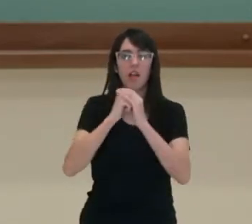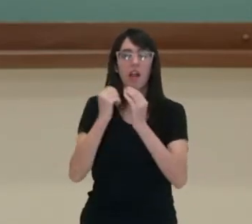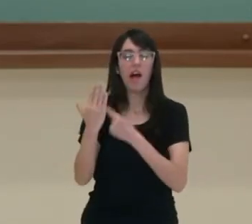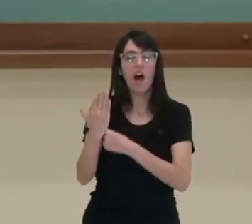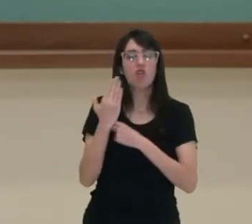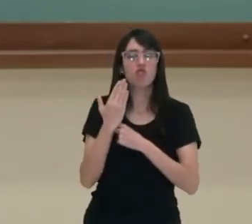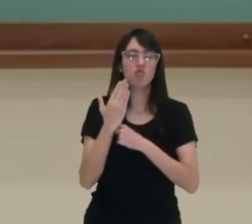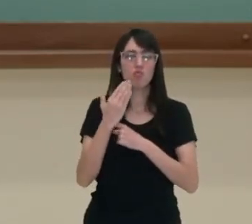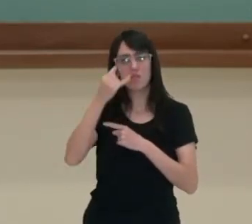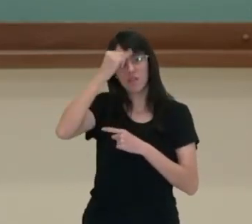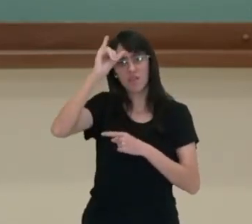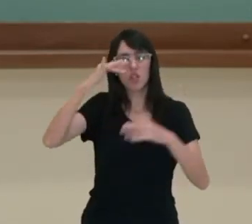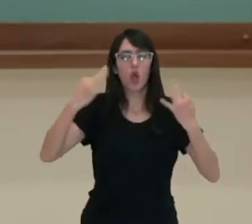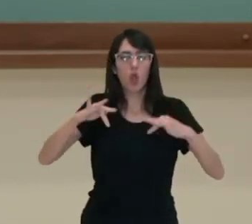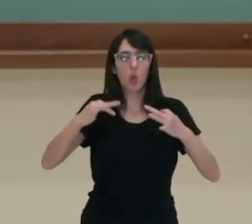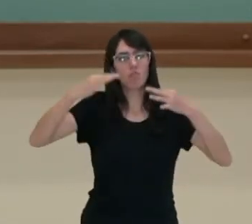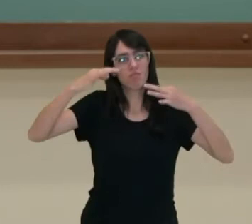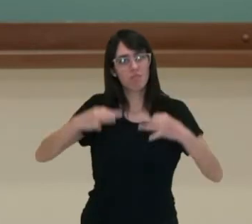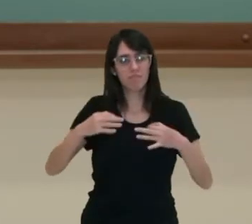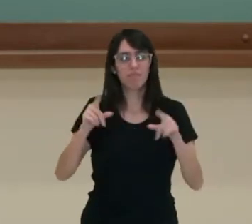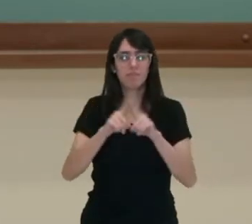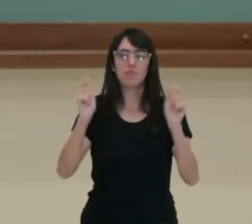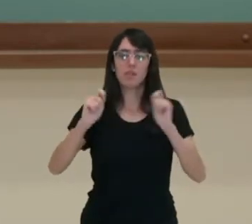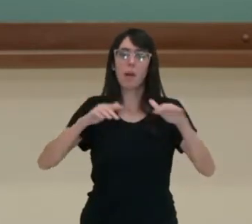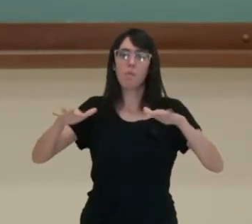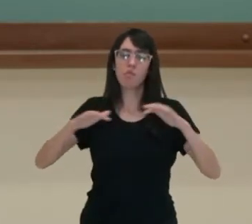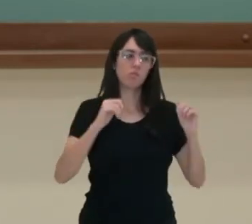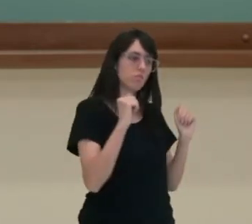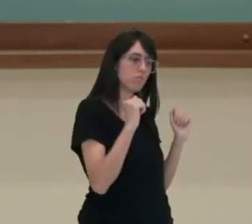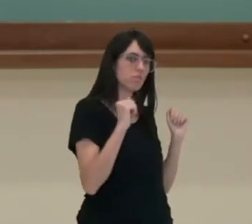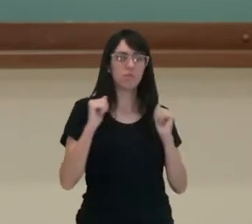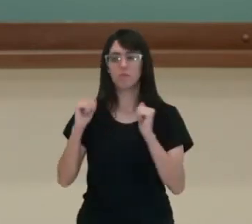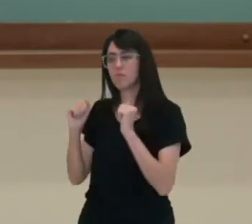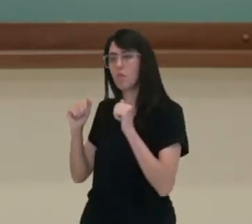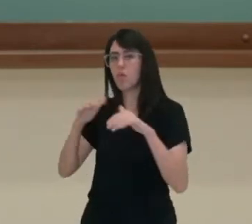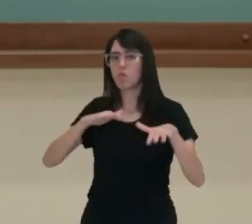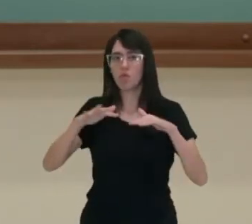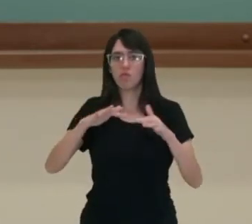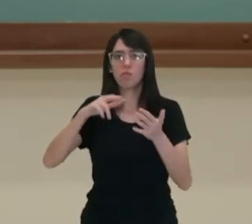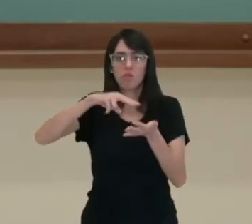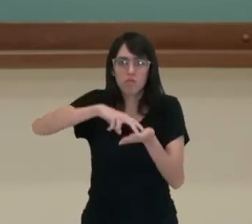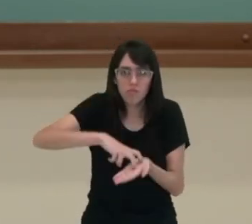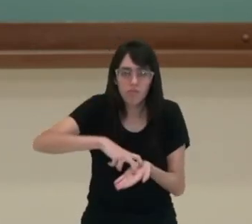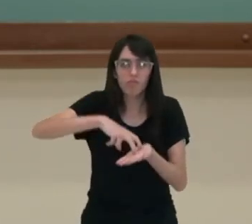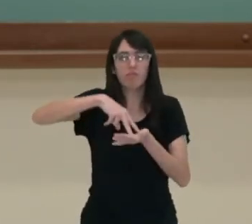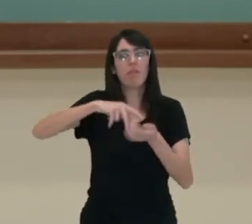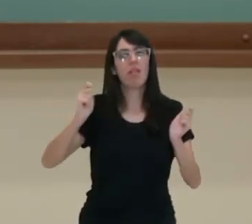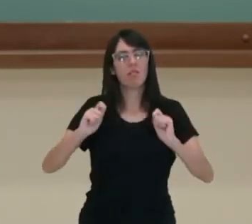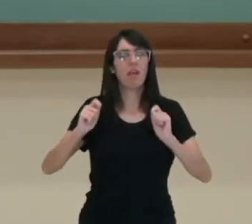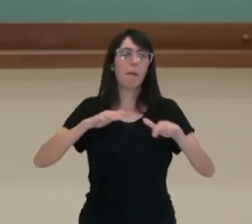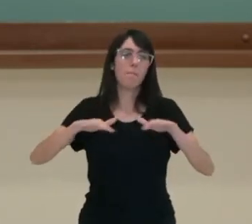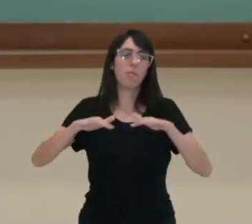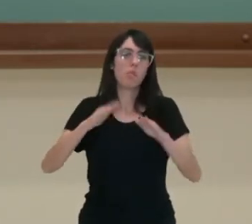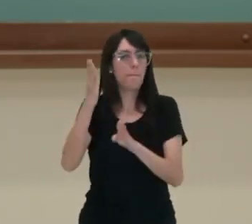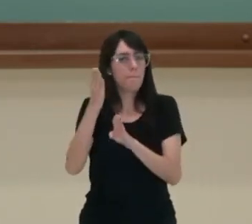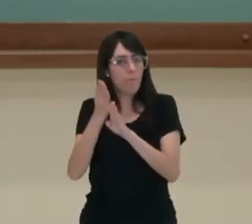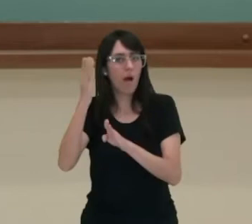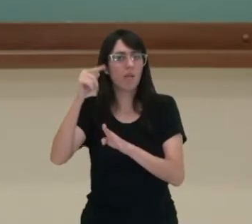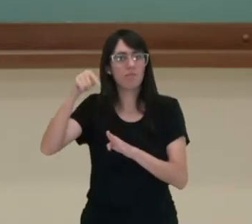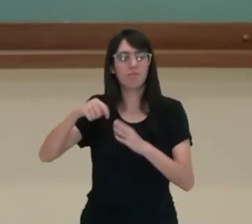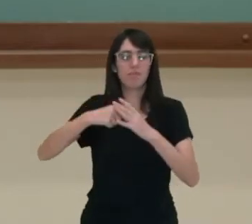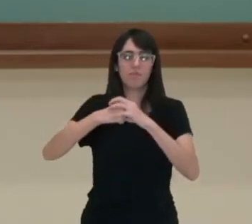amortecer o impacto. Também, se a gente consegue se movimentar, né? Virar, se abaixar, levantar, é porque existe